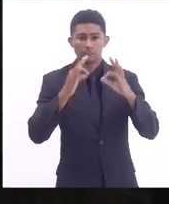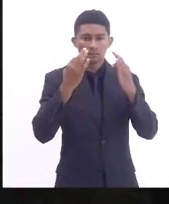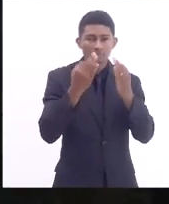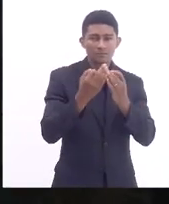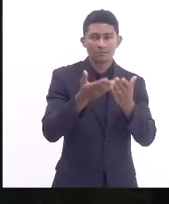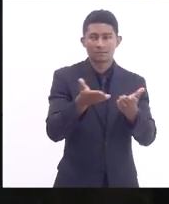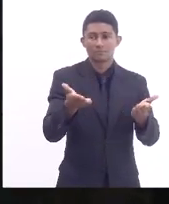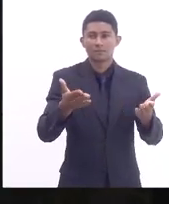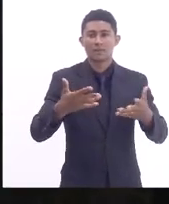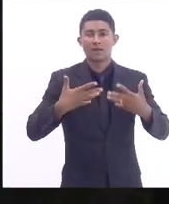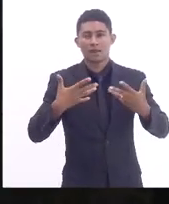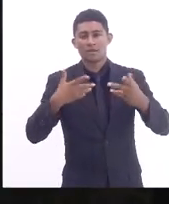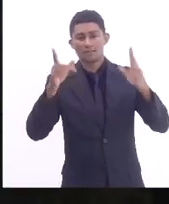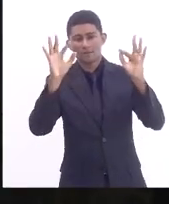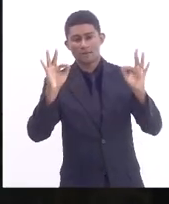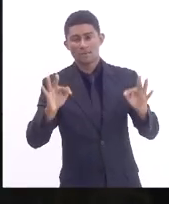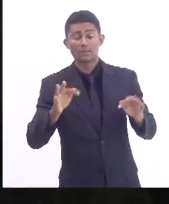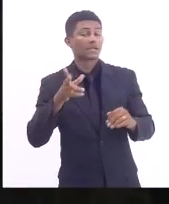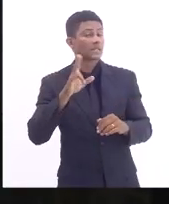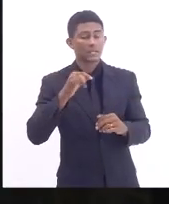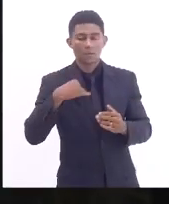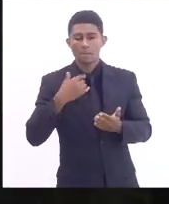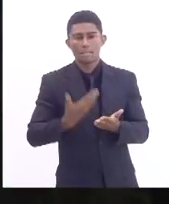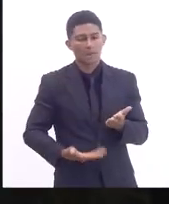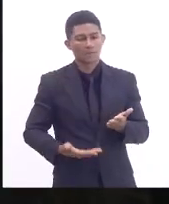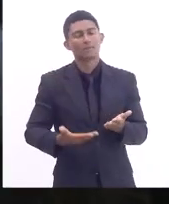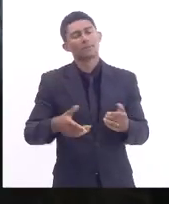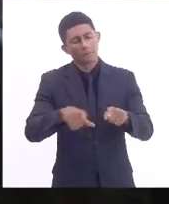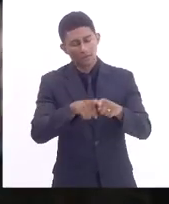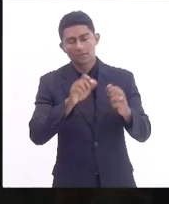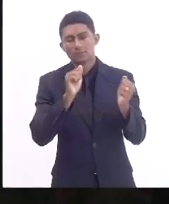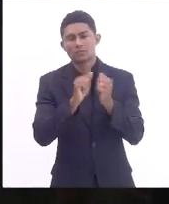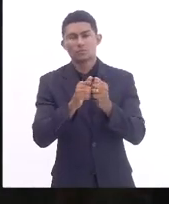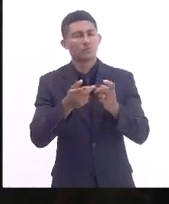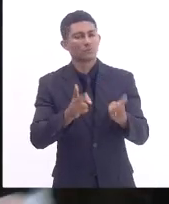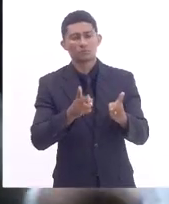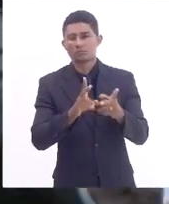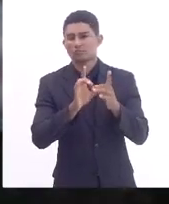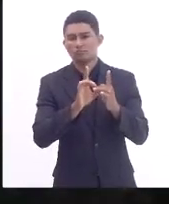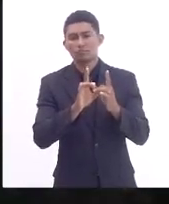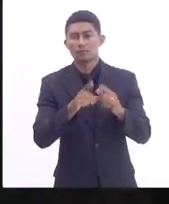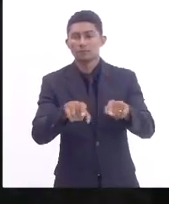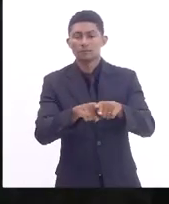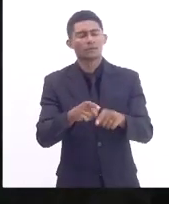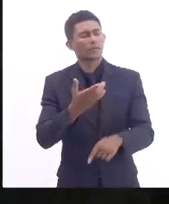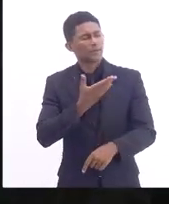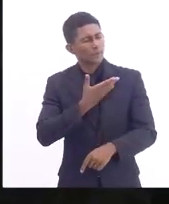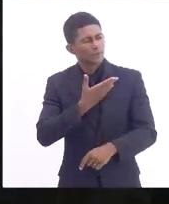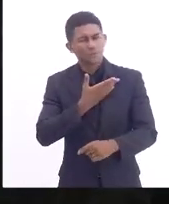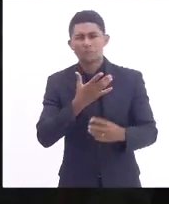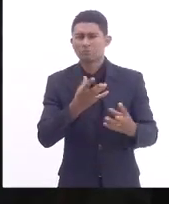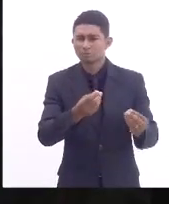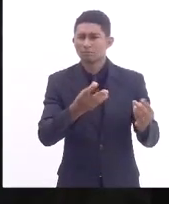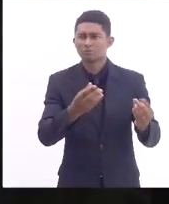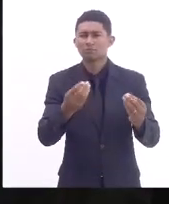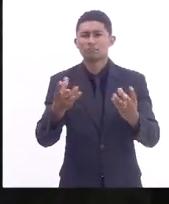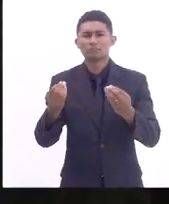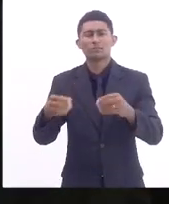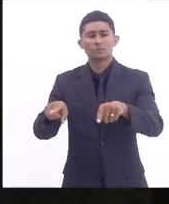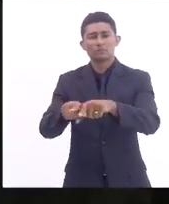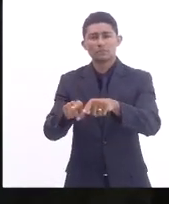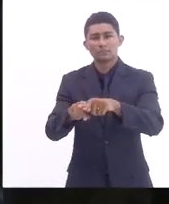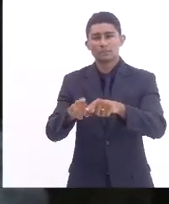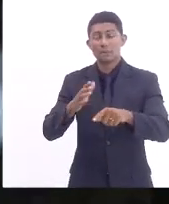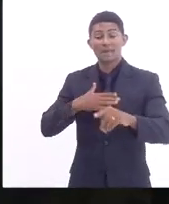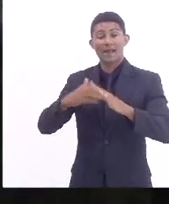estão aqui alegres que eu ganhei mas estariam comigo se eu tivesse perdido agradecer aos meus amigos de fé que tem muitos aqui a minha segunda